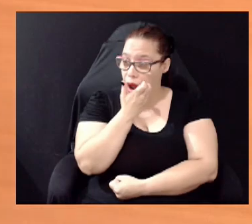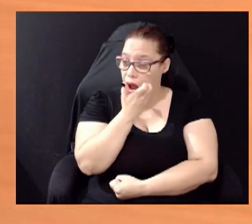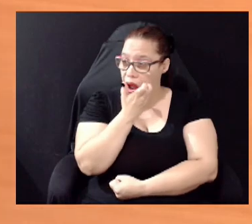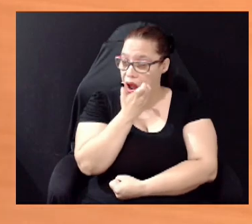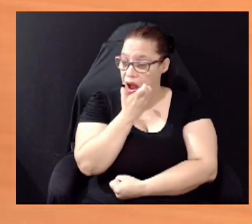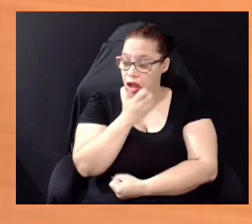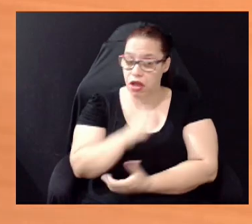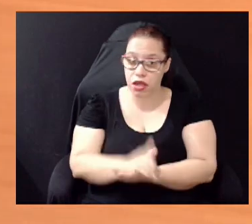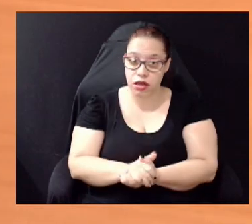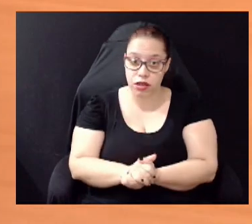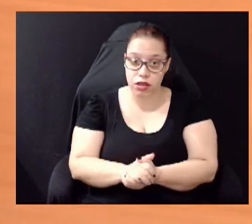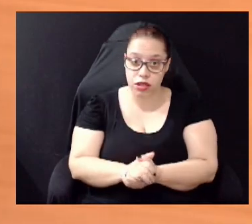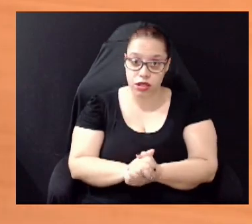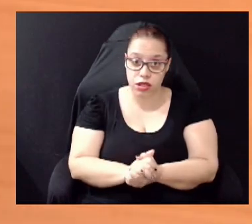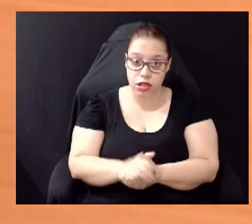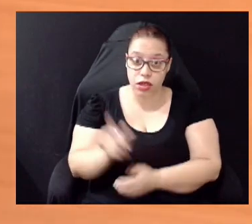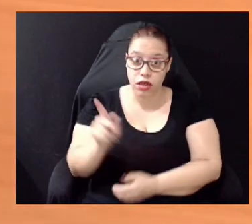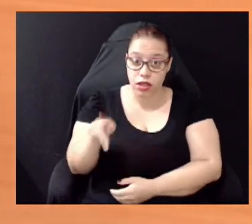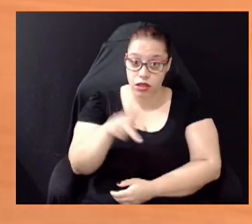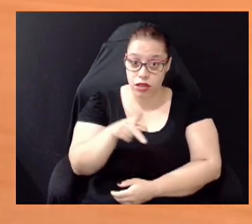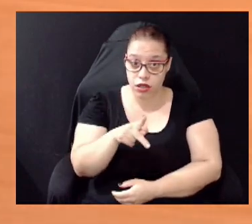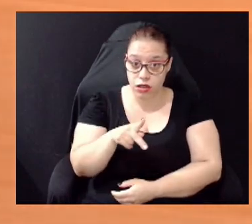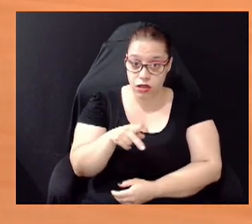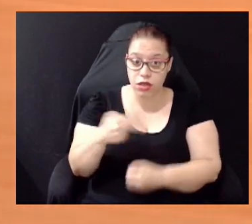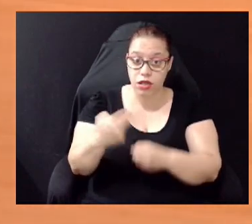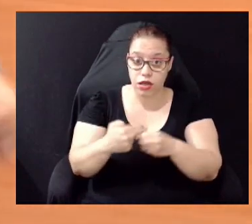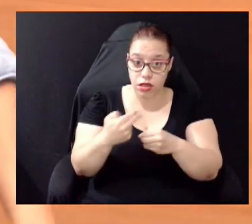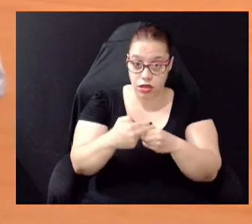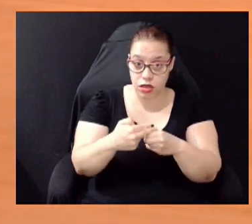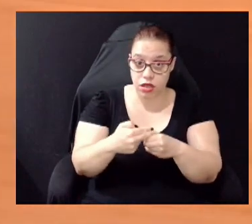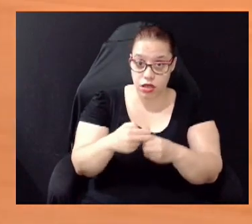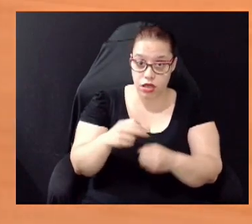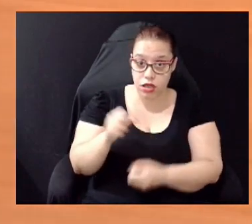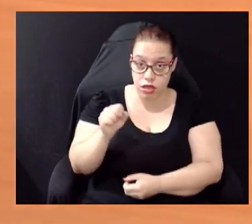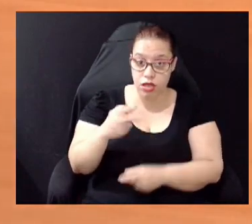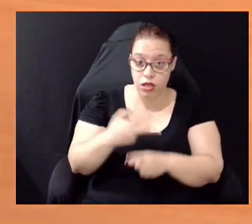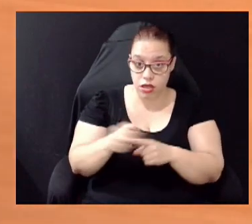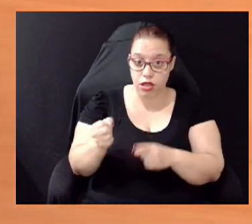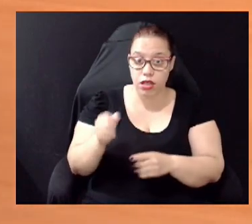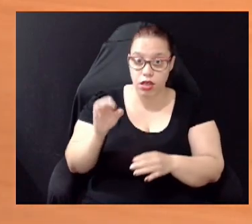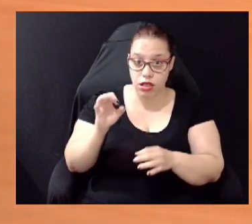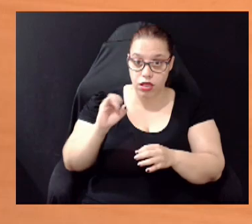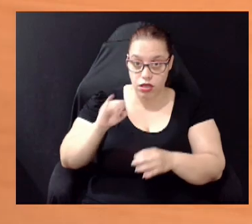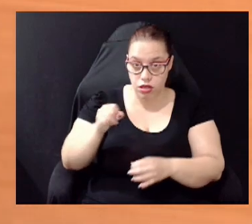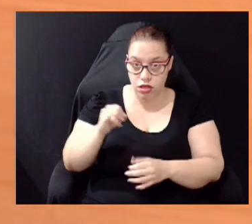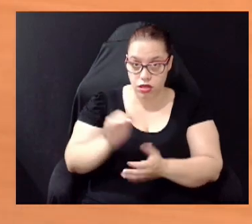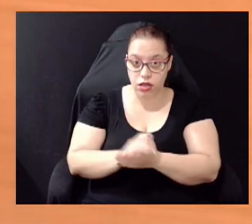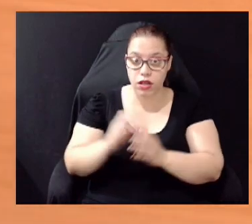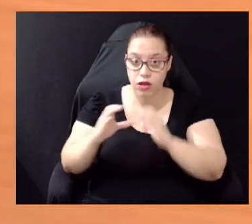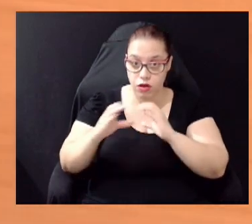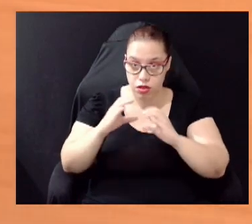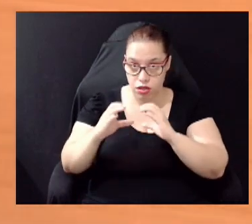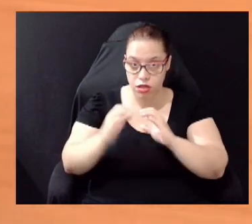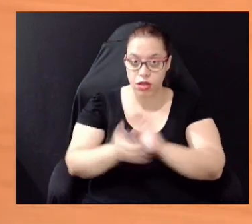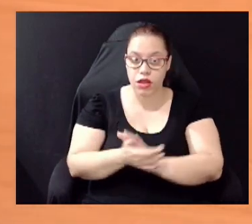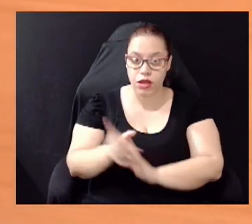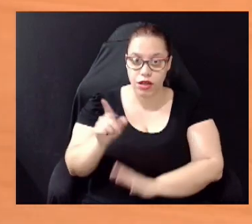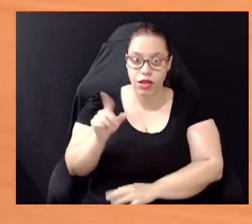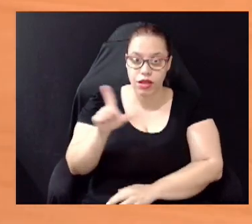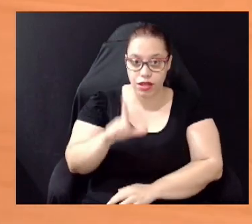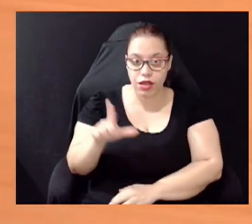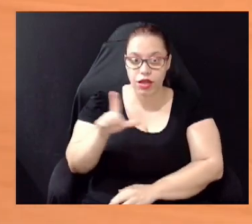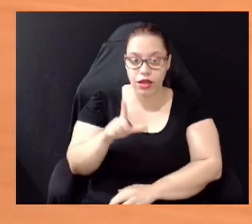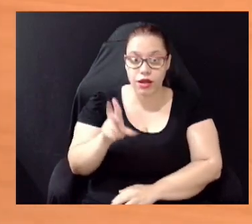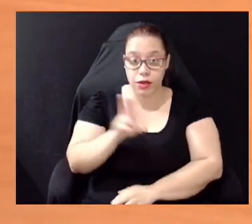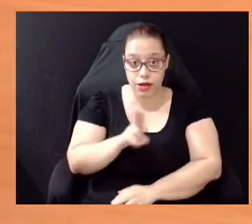inclusive de uma professora da Universidade da Unicamp, sim, ganhei agora em janeiro, ganhei a coordenação, né? Lógico, a gente tem que dar o nome. Isso eu